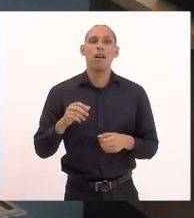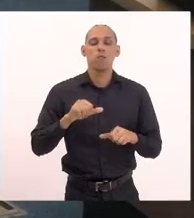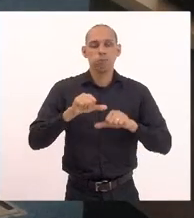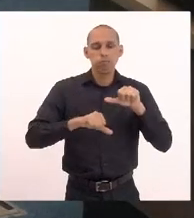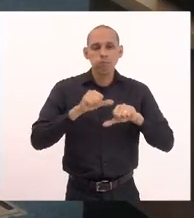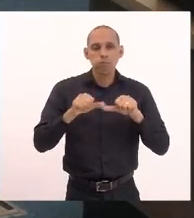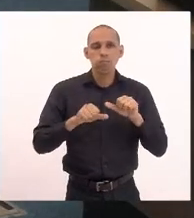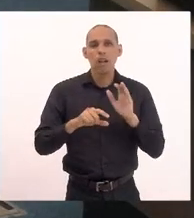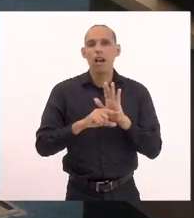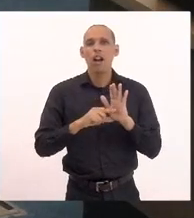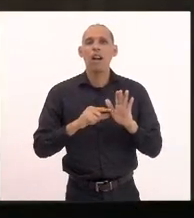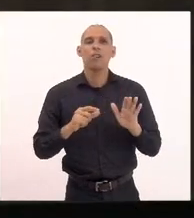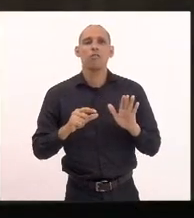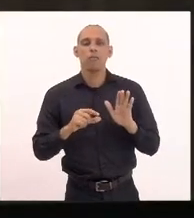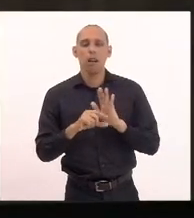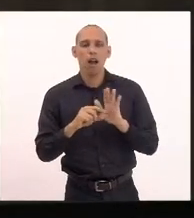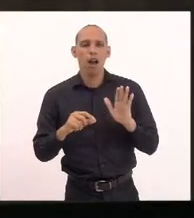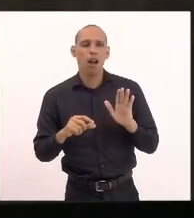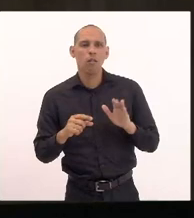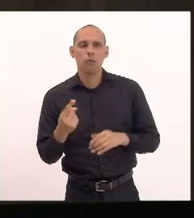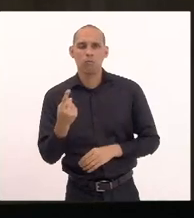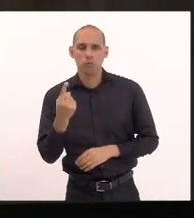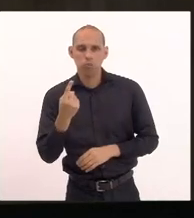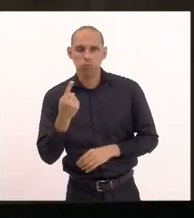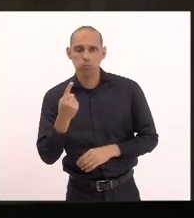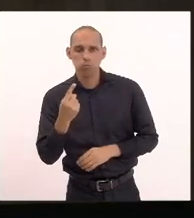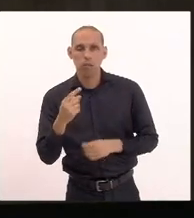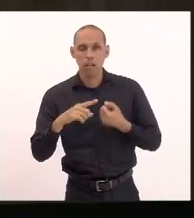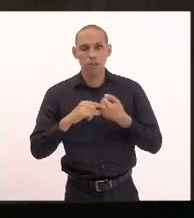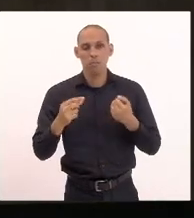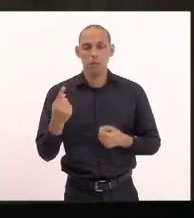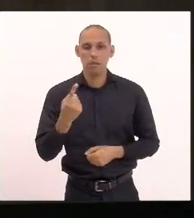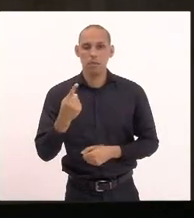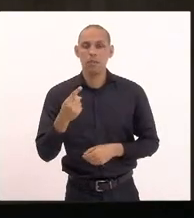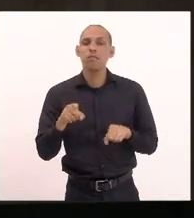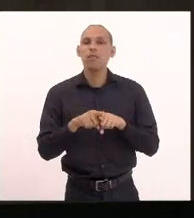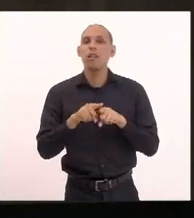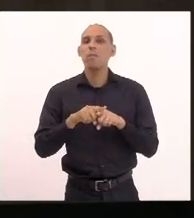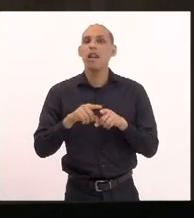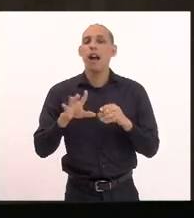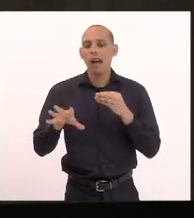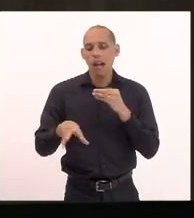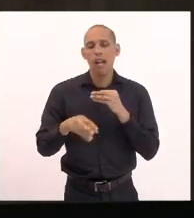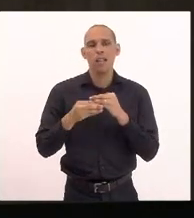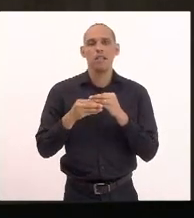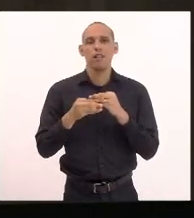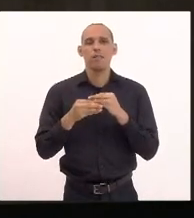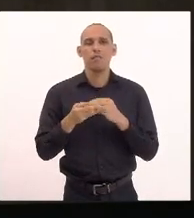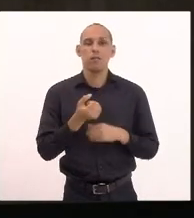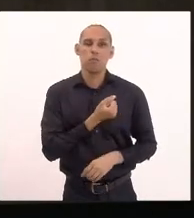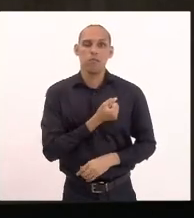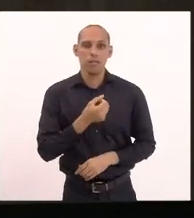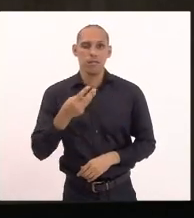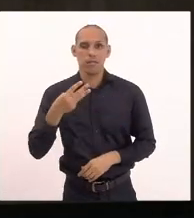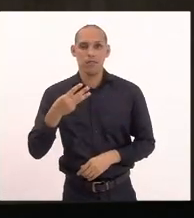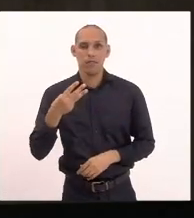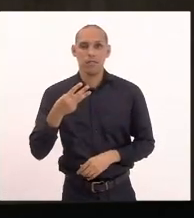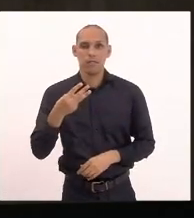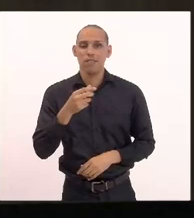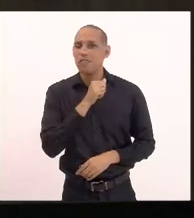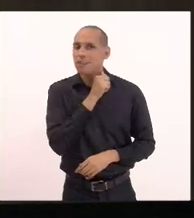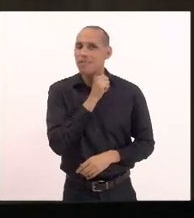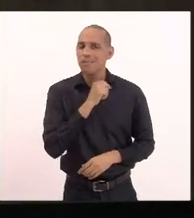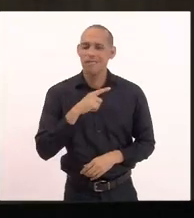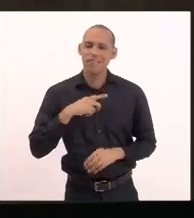do artigo 1º. E uma emenda aditiva número 3, incluindo até uma emenda